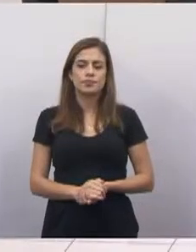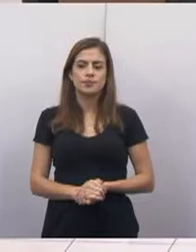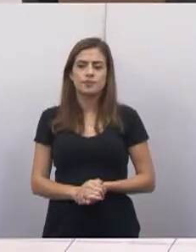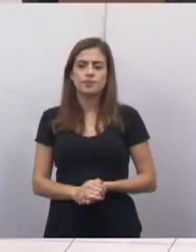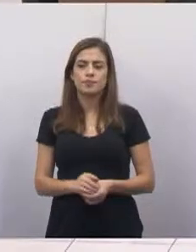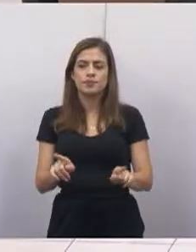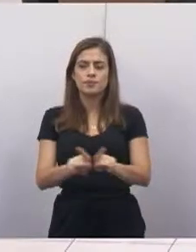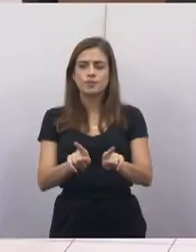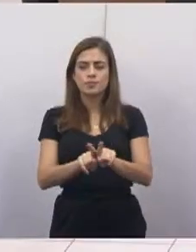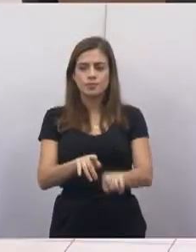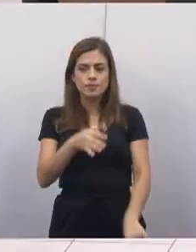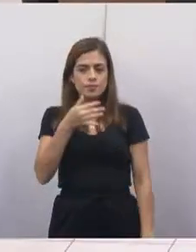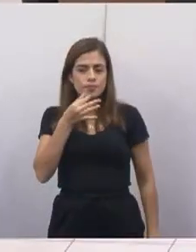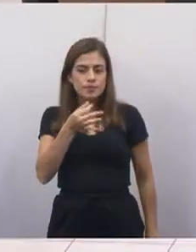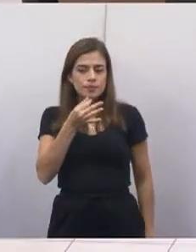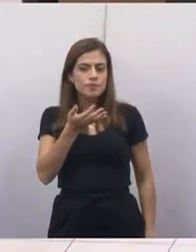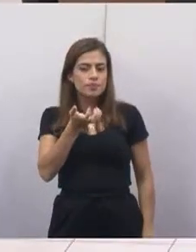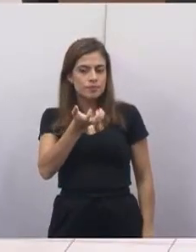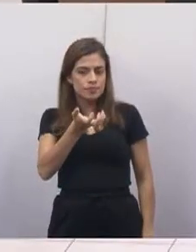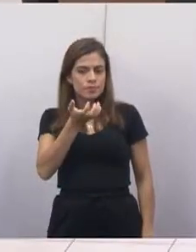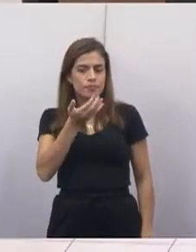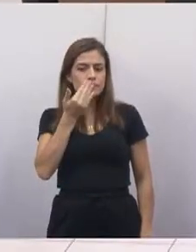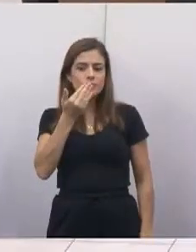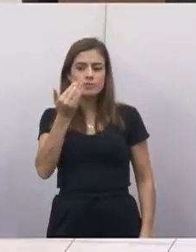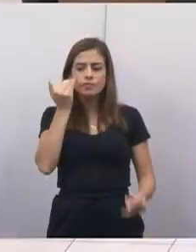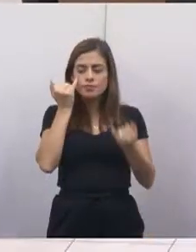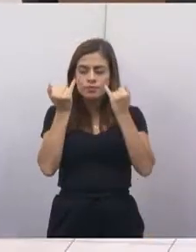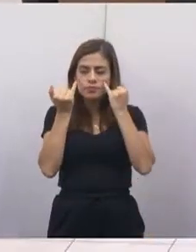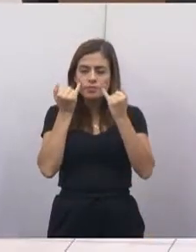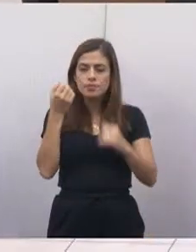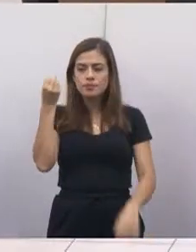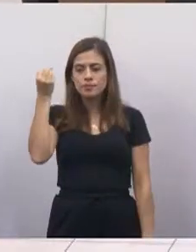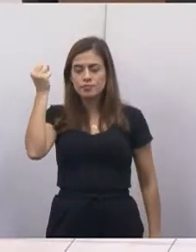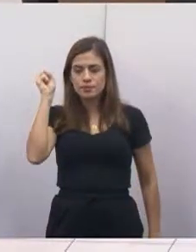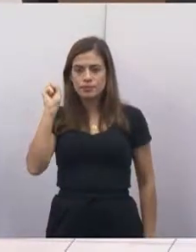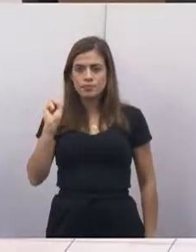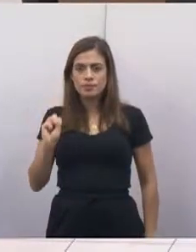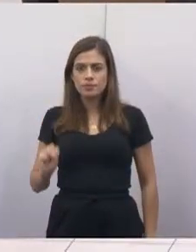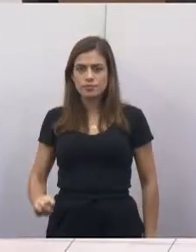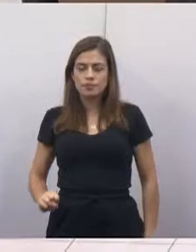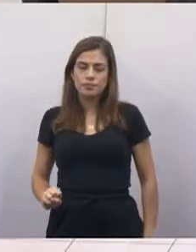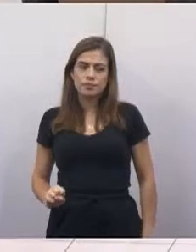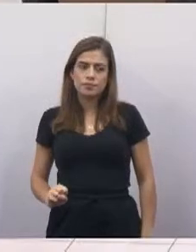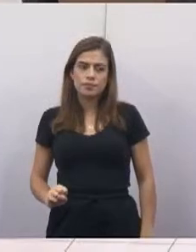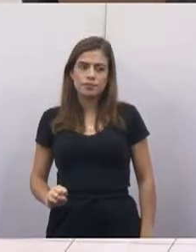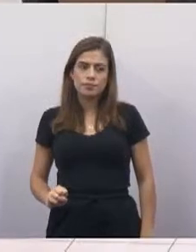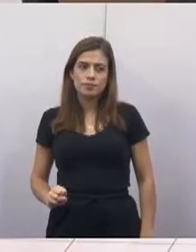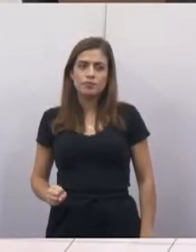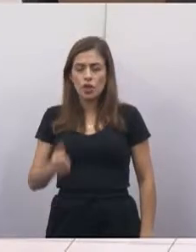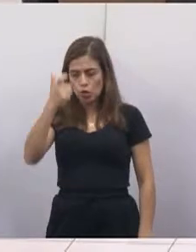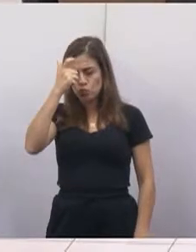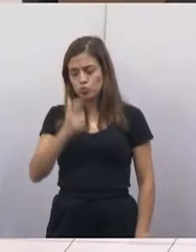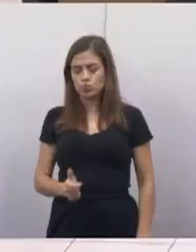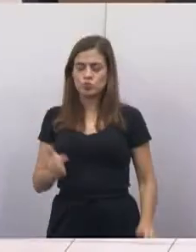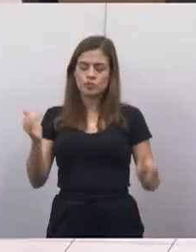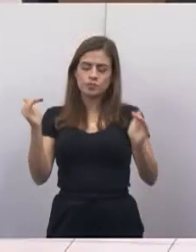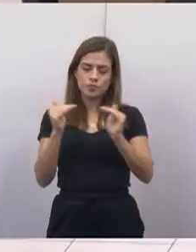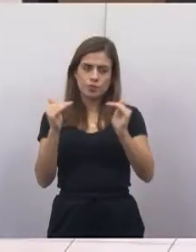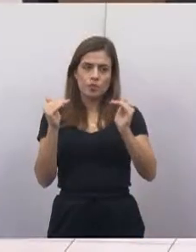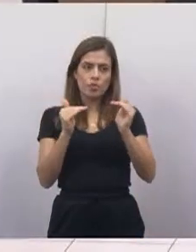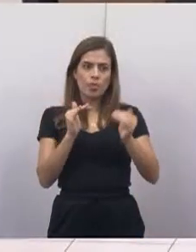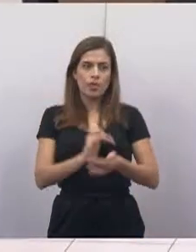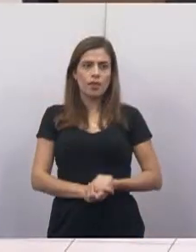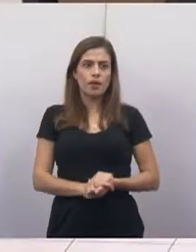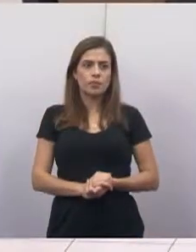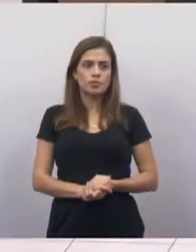Também quero comentar a respeito desse pedido da vereadora Sônia. Obviamente sou favorável.